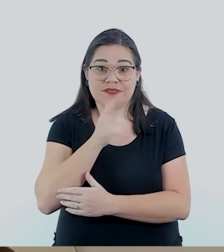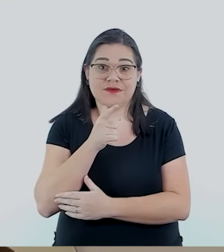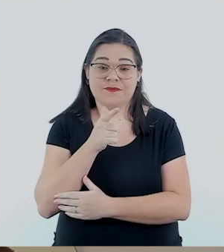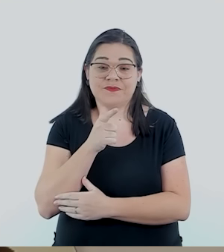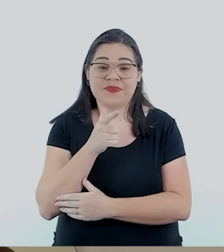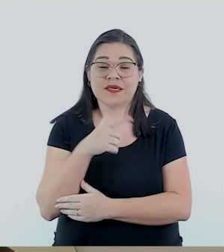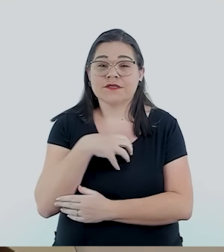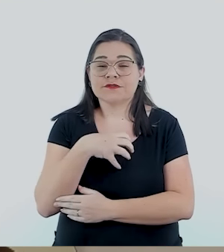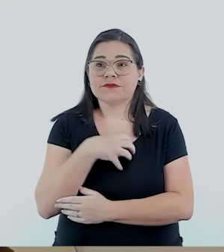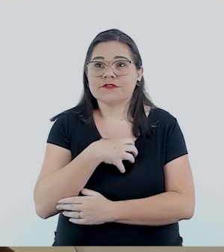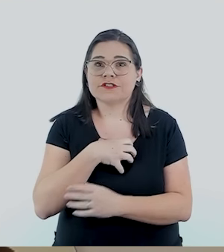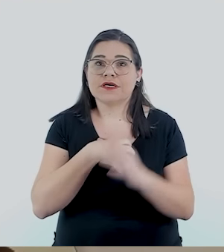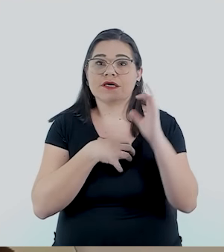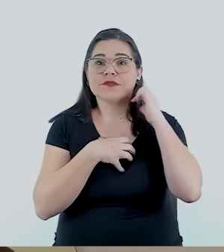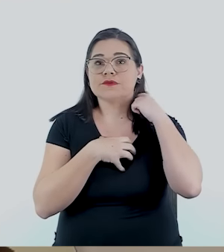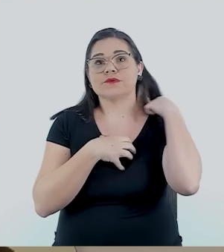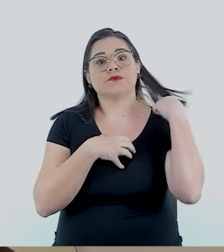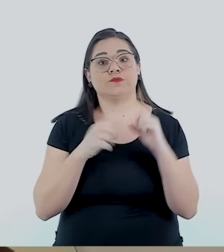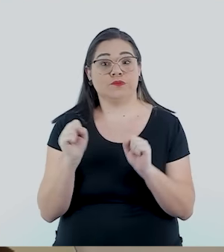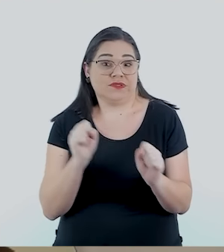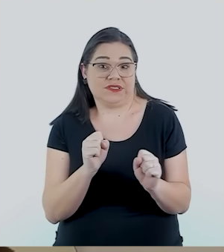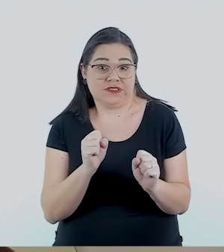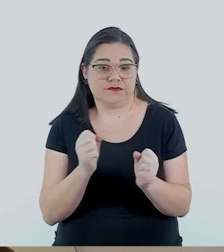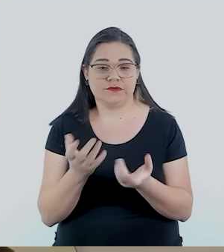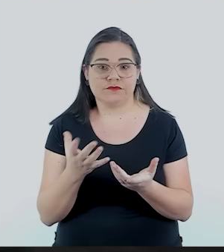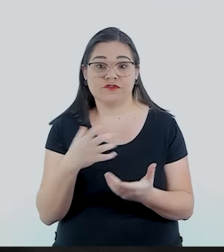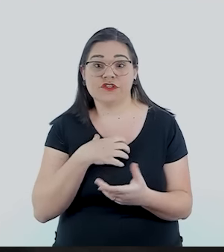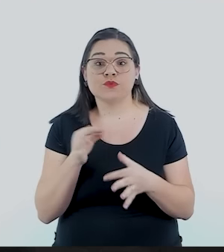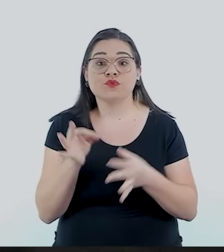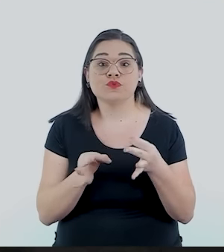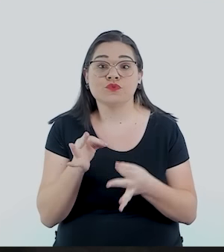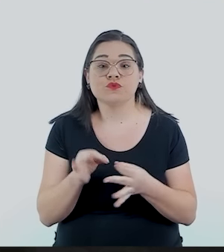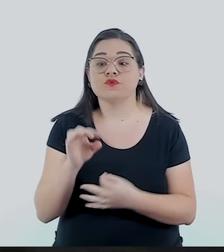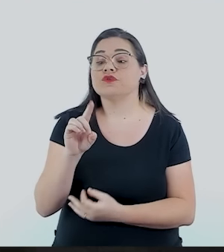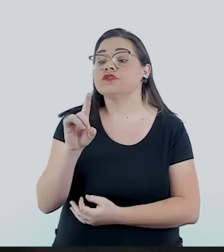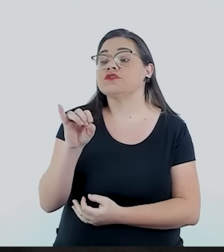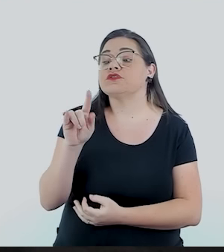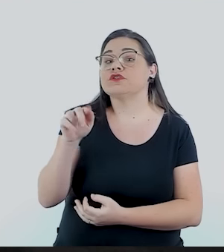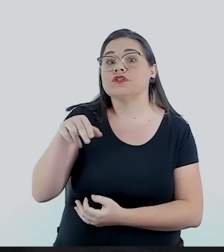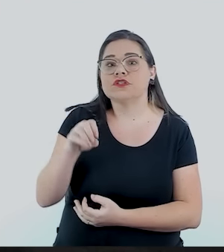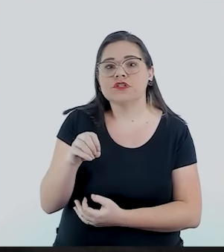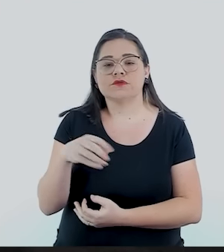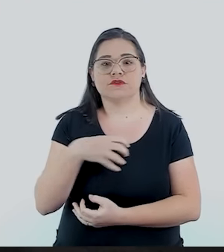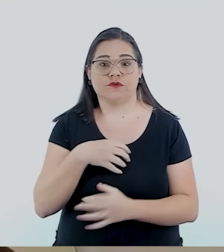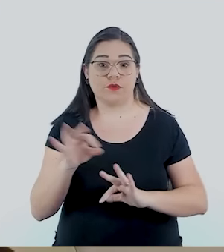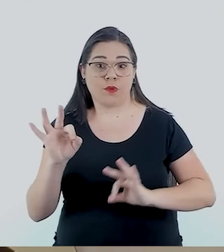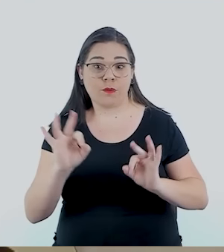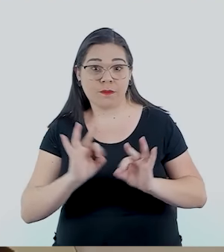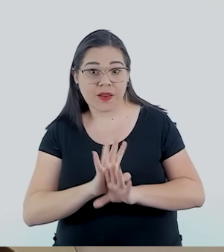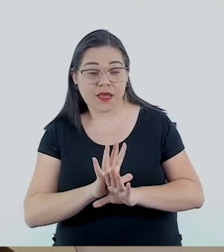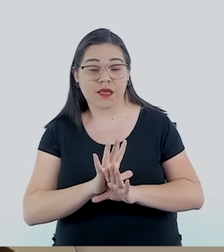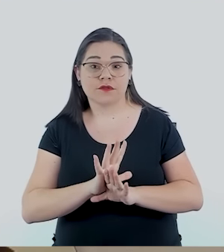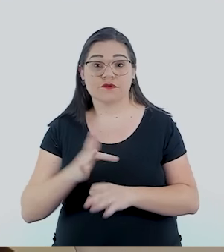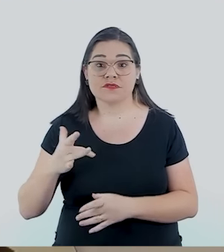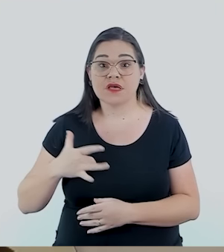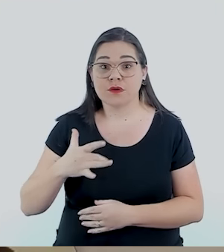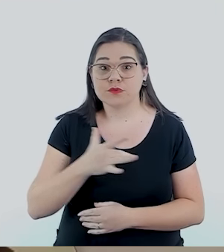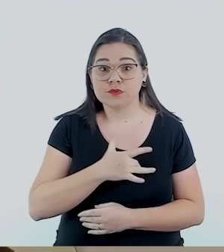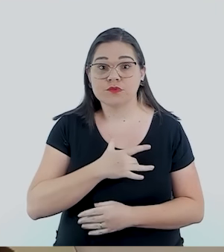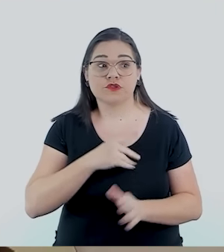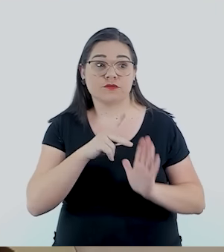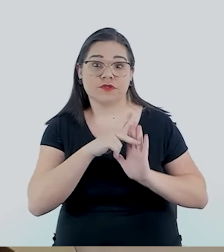e minimamente possível com dignidade com dignidade com completude com projetos com saúde ou